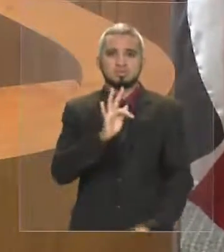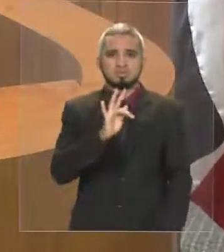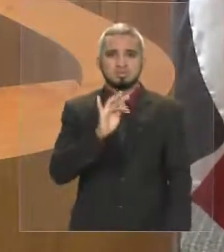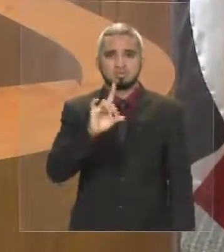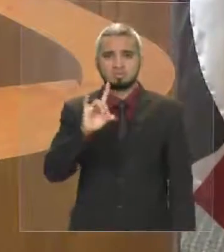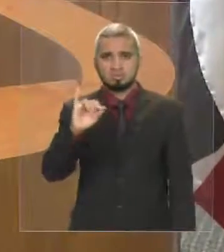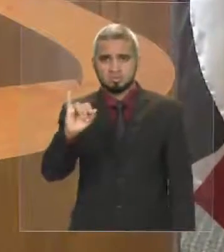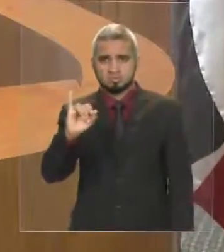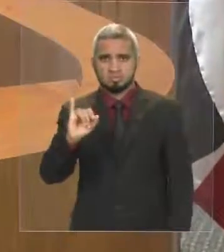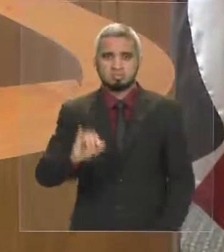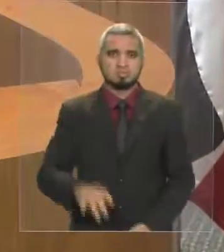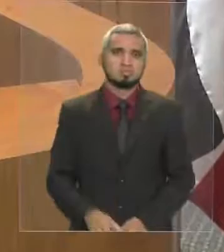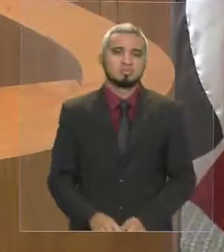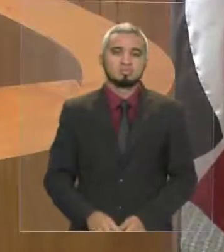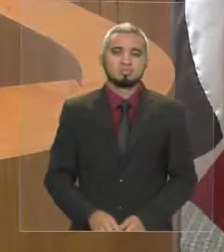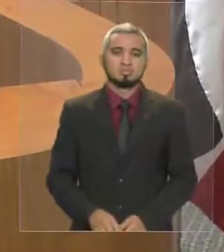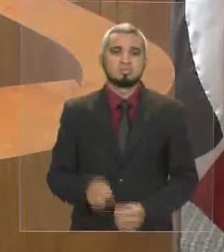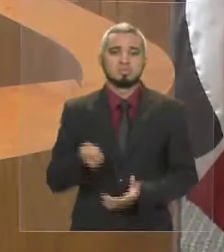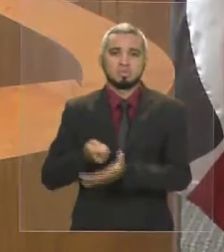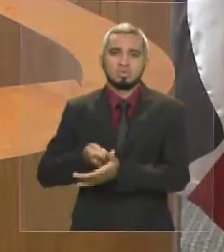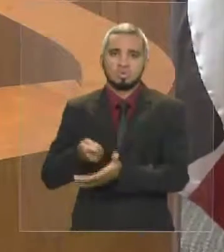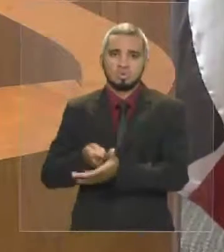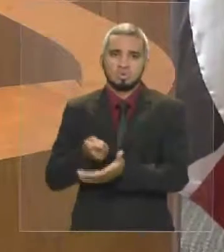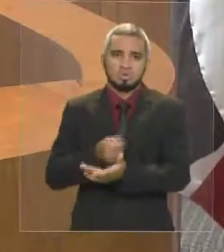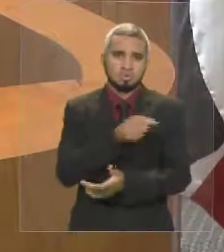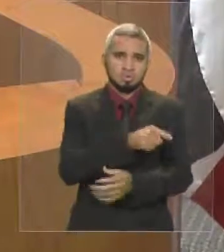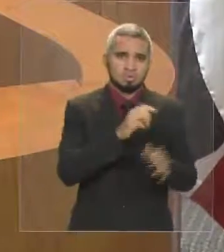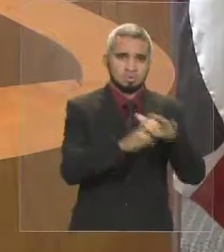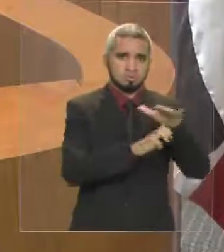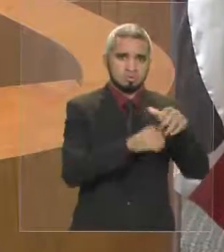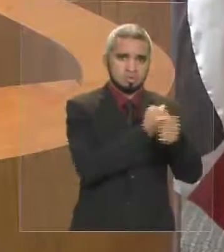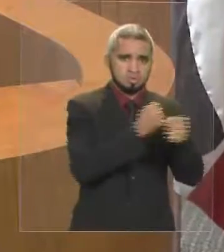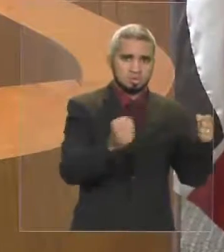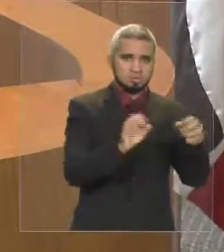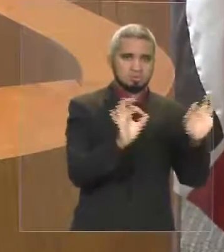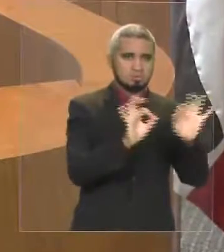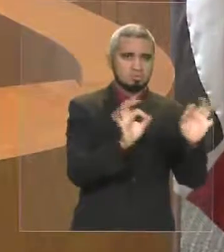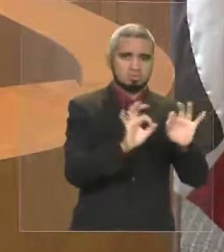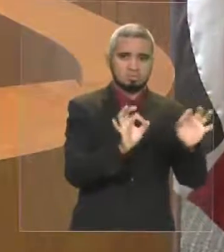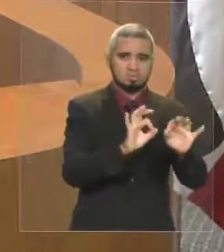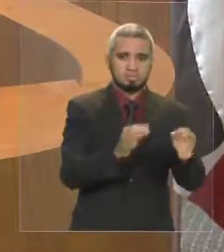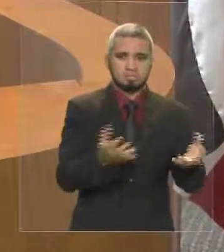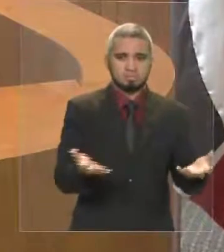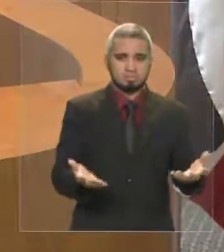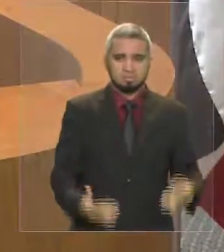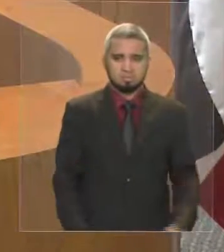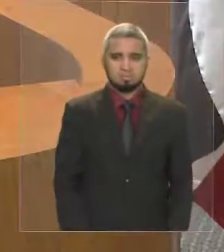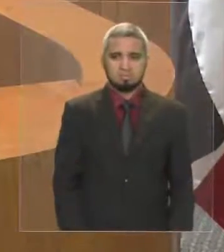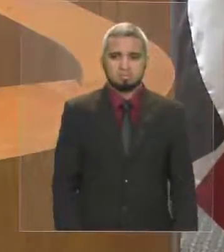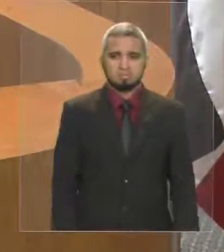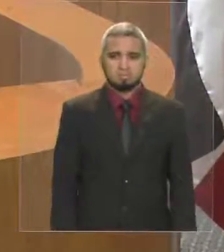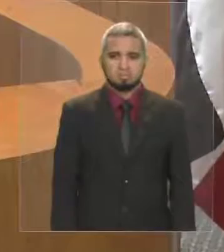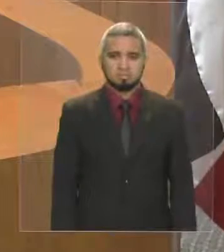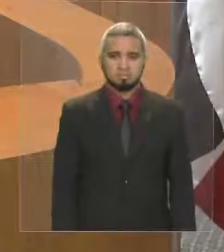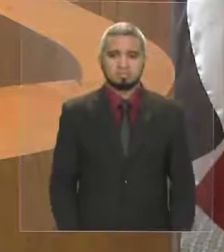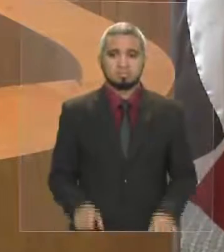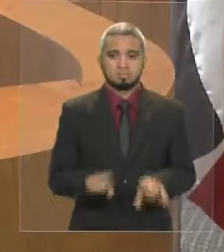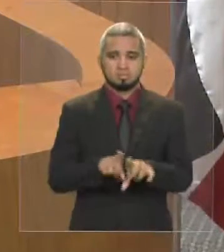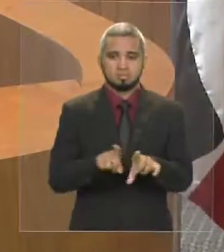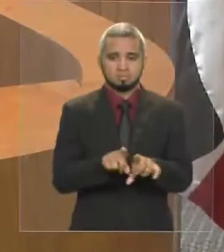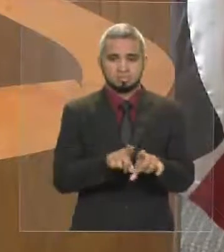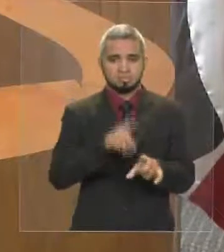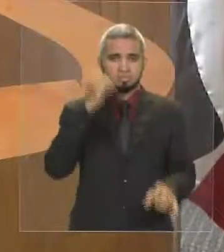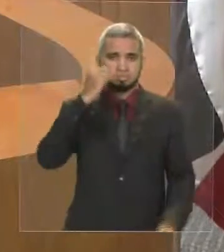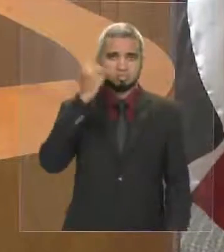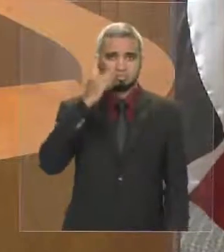do Maranhão, exigência essa que não foi feita pelo governo do Estado a esta empresa. Mas eu quero também, deputado Max